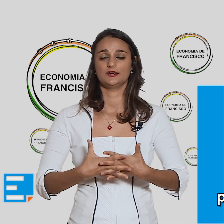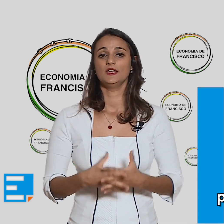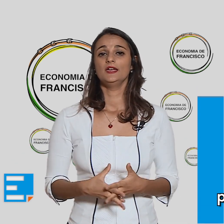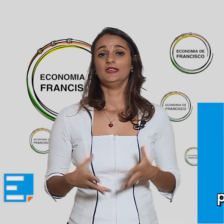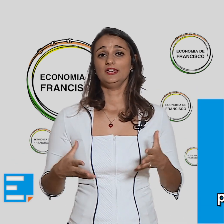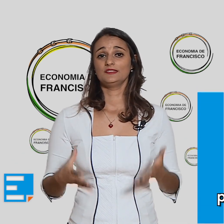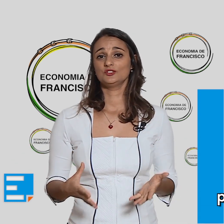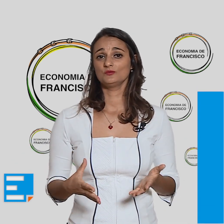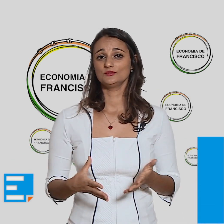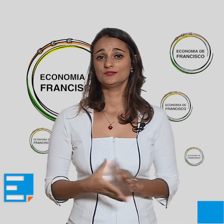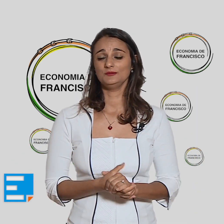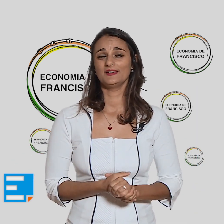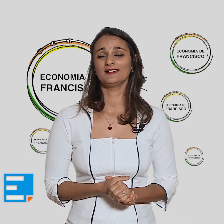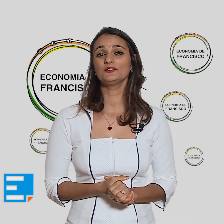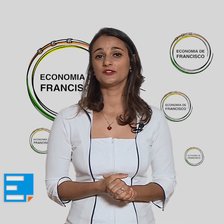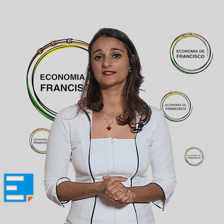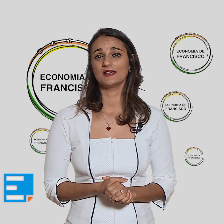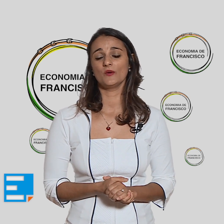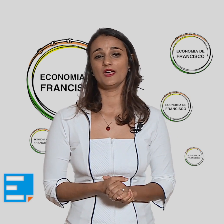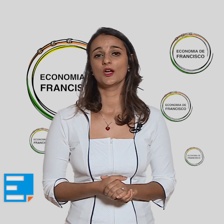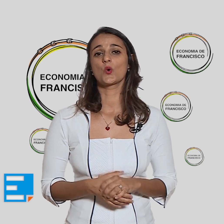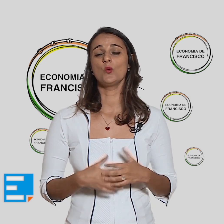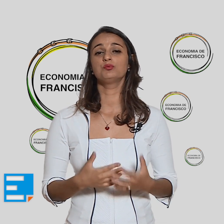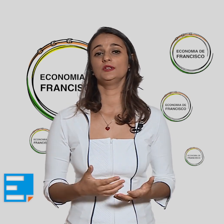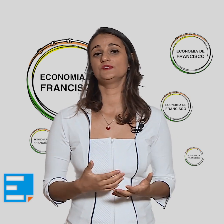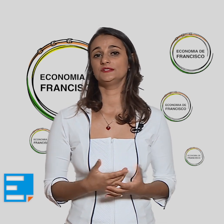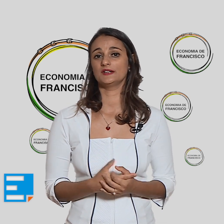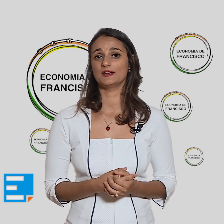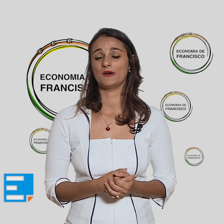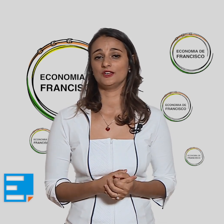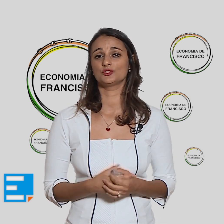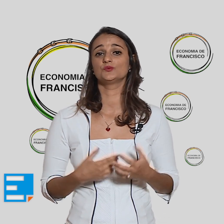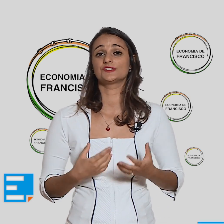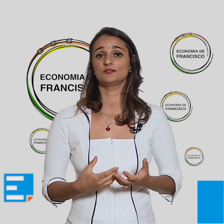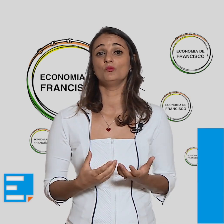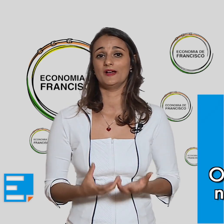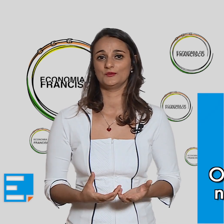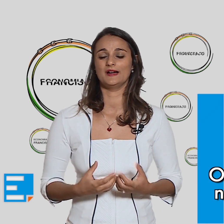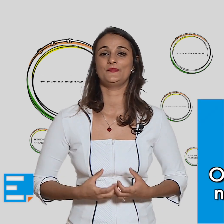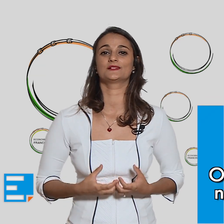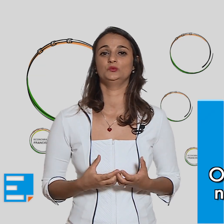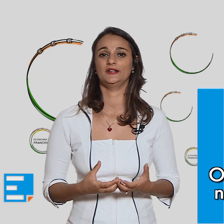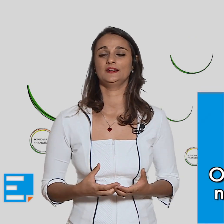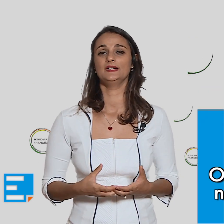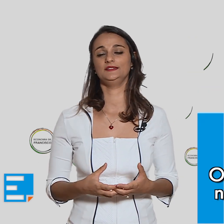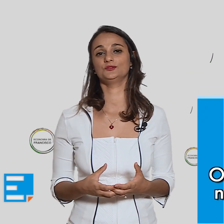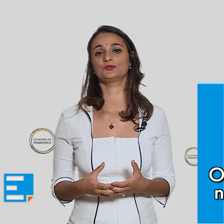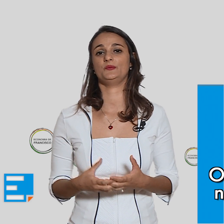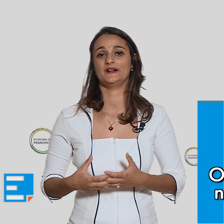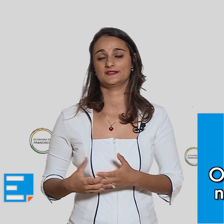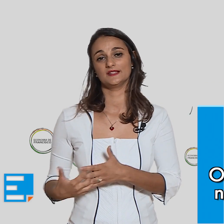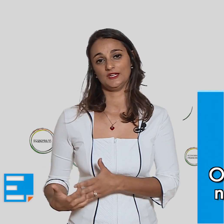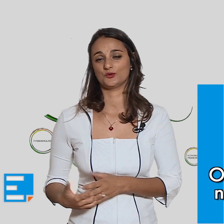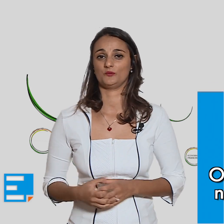conectadas. E deixo uma última reflexão, é como podemos integrar mais o ser humano, a parte humana, dentro